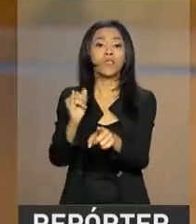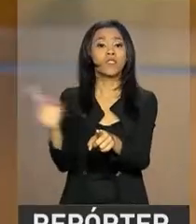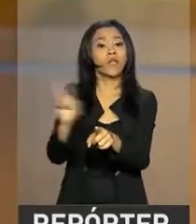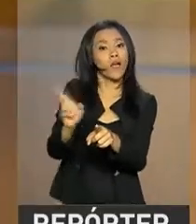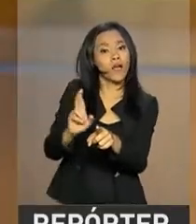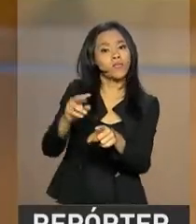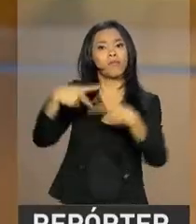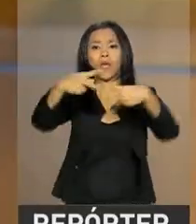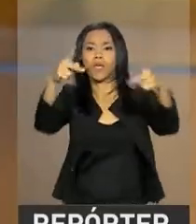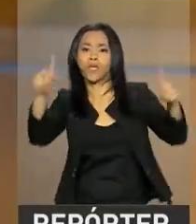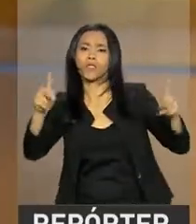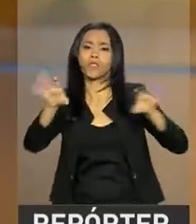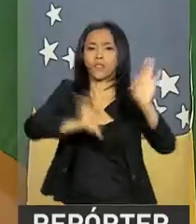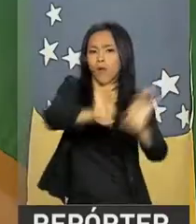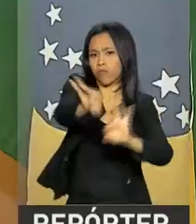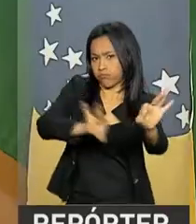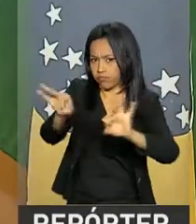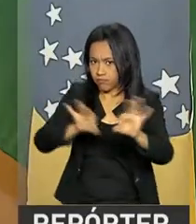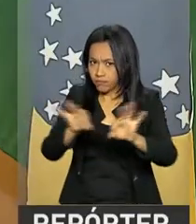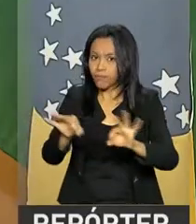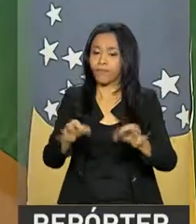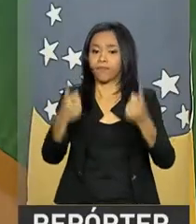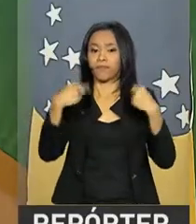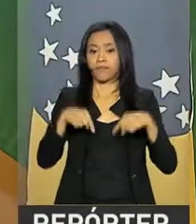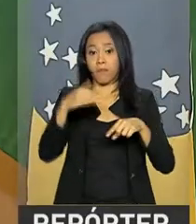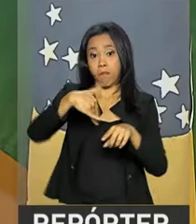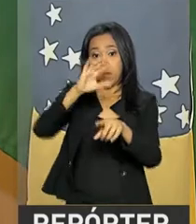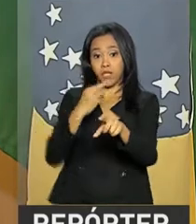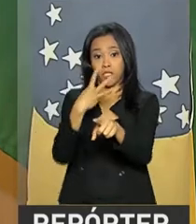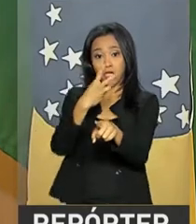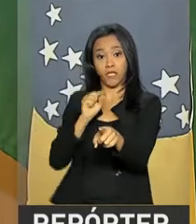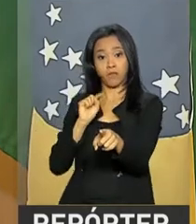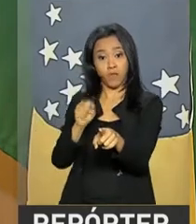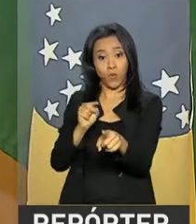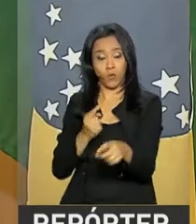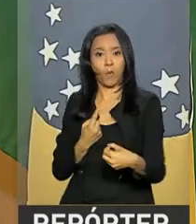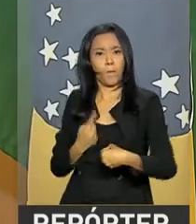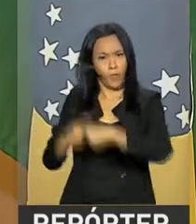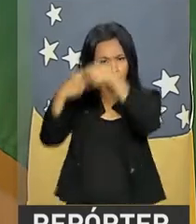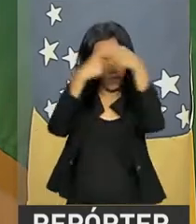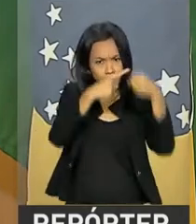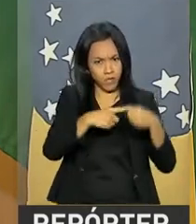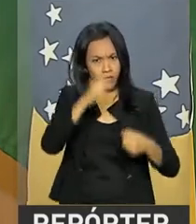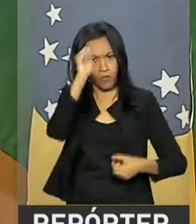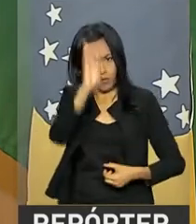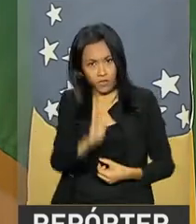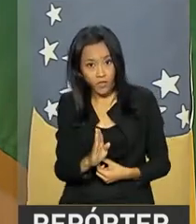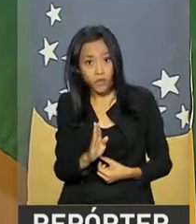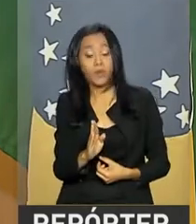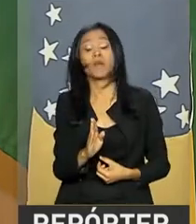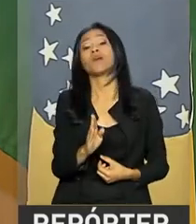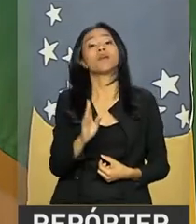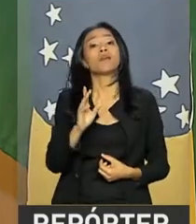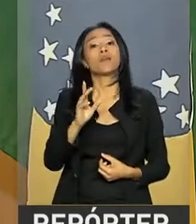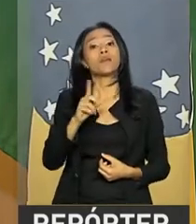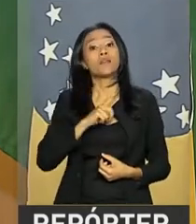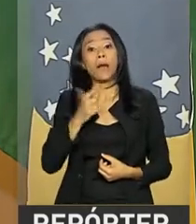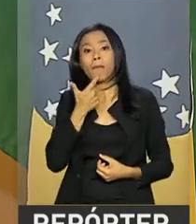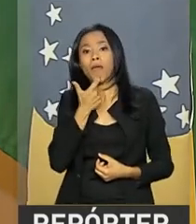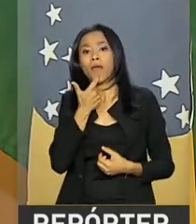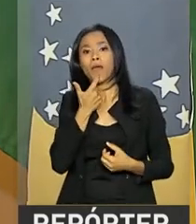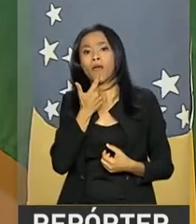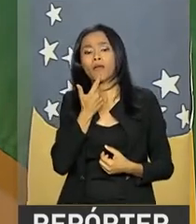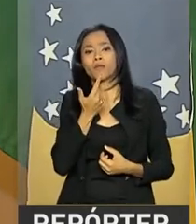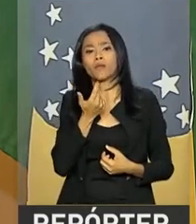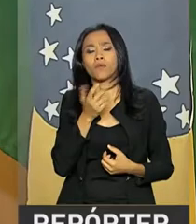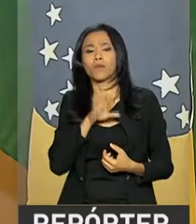do turismo local os mais de três mil municípios brasileiros que estão tomadas pelo mato que estão cadastrado no